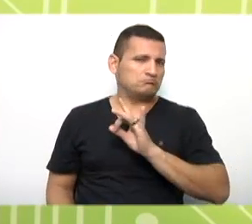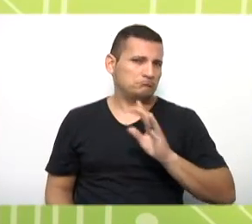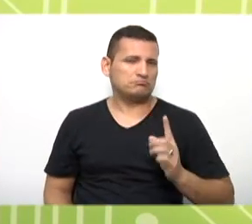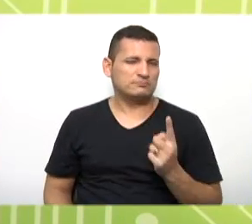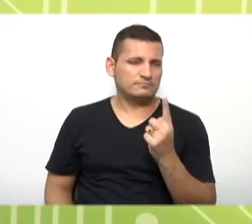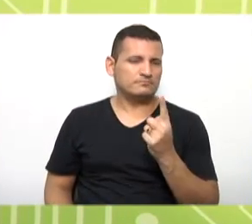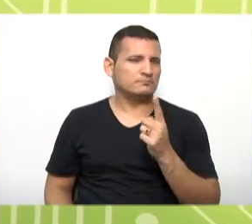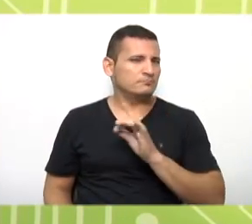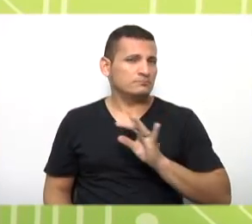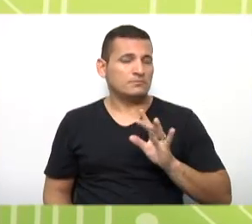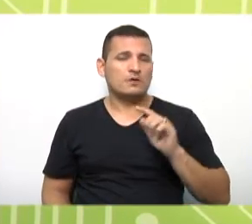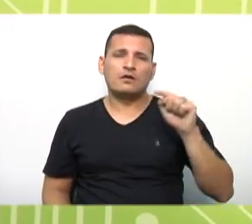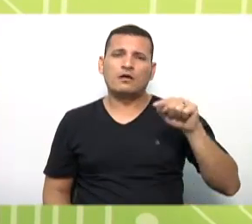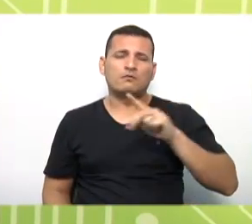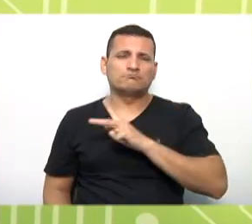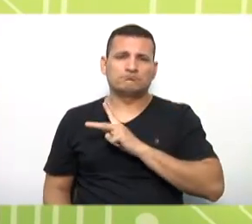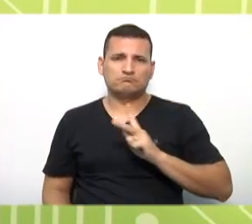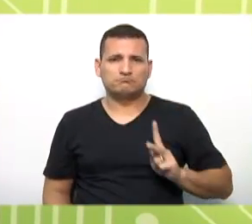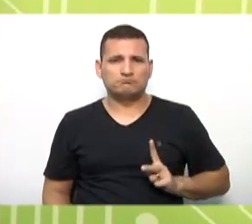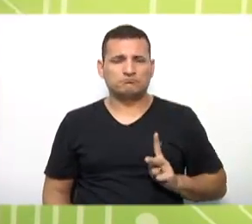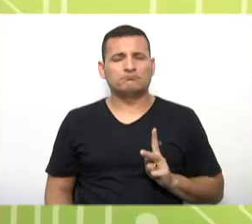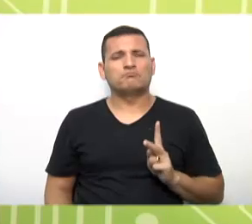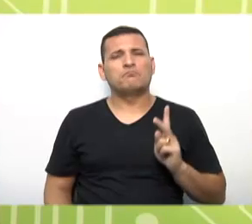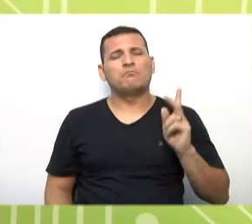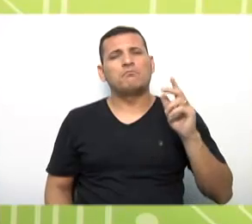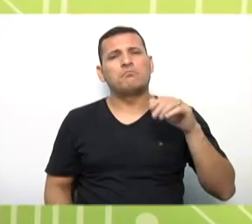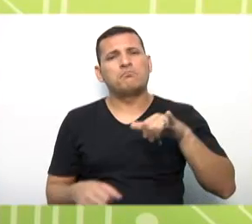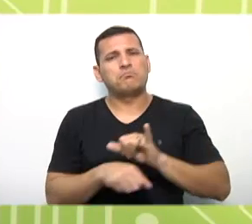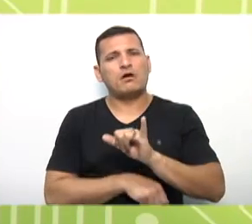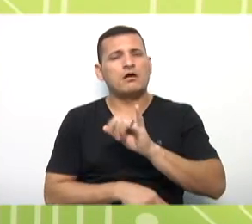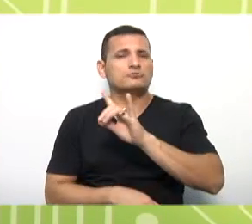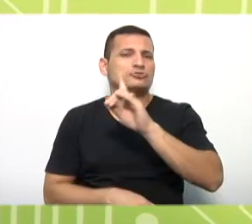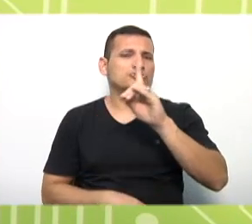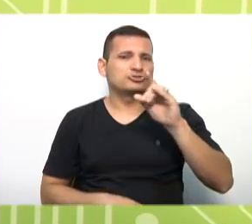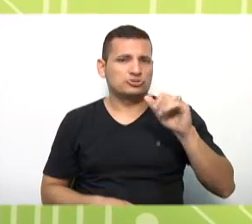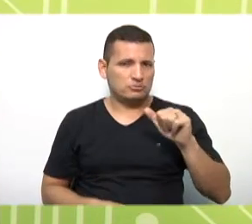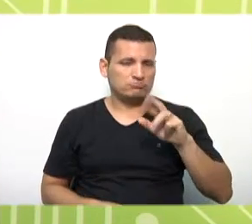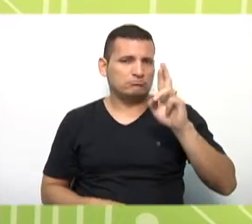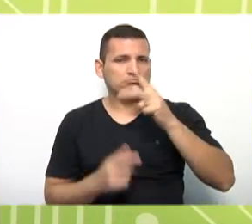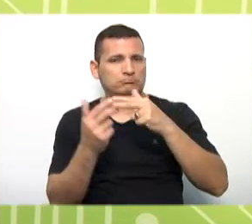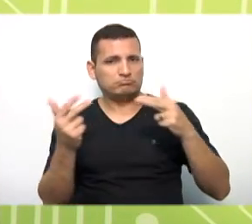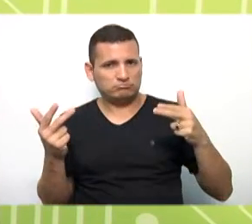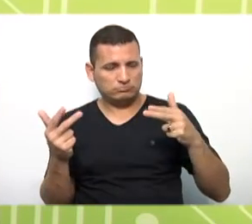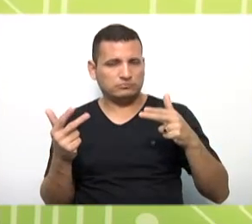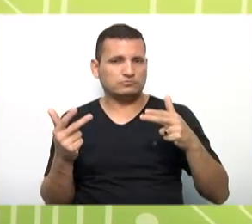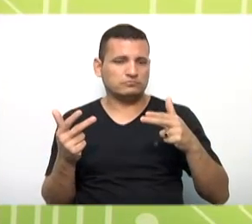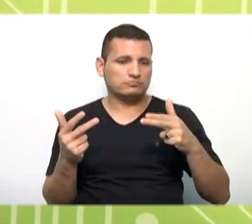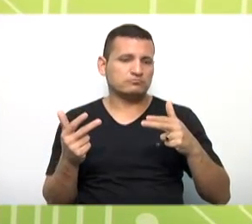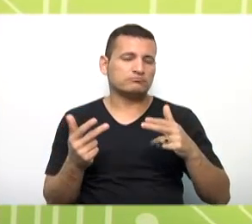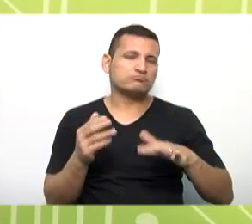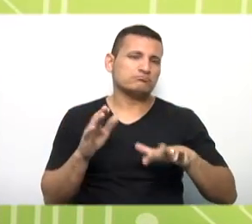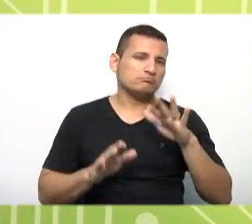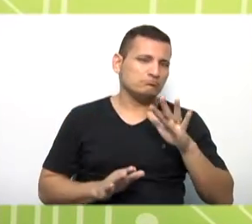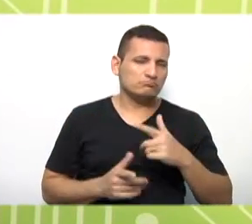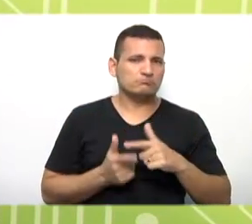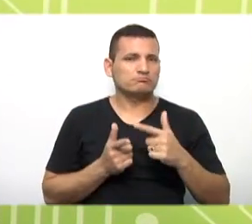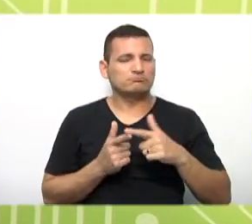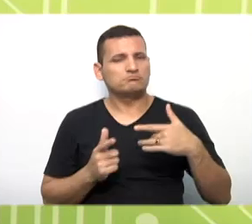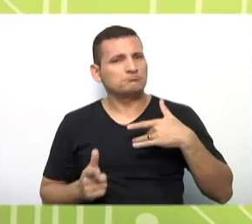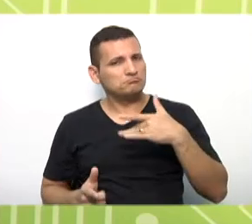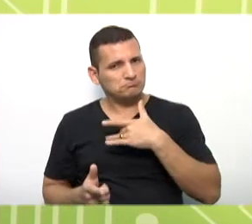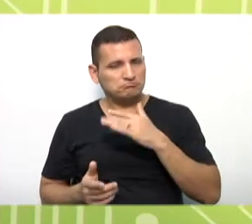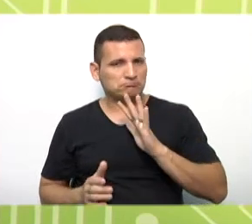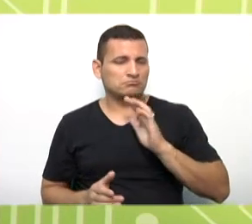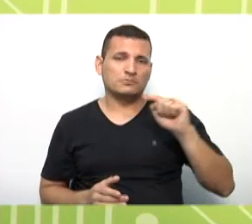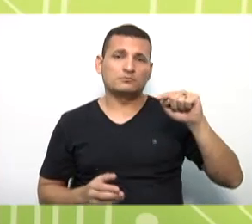o presidente falta num dia de uma necessidade de tomar uma decisão. E às vezes é por problema de saúde e ele não tem condições